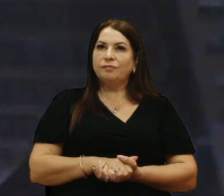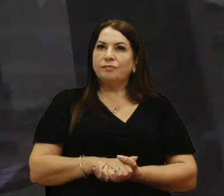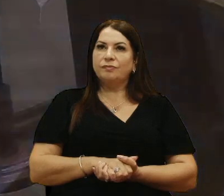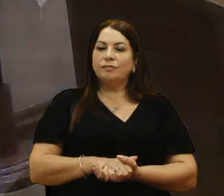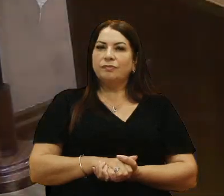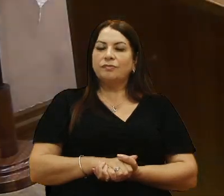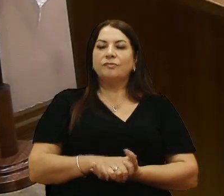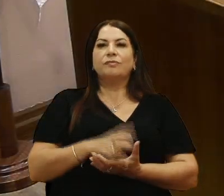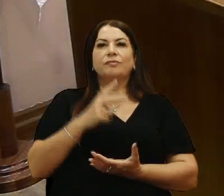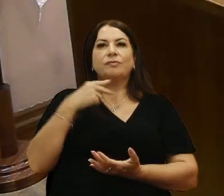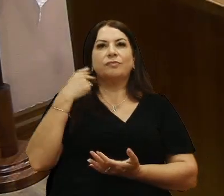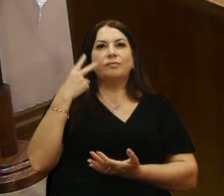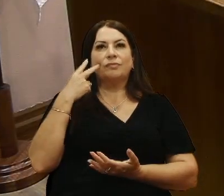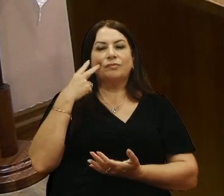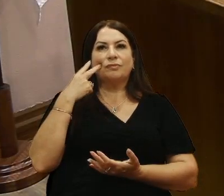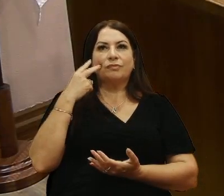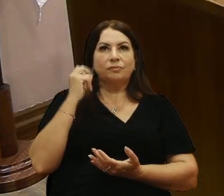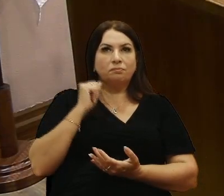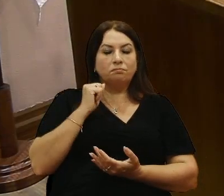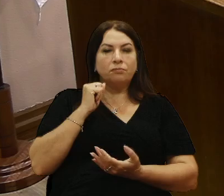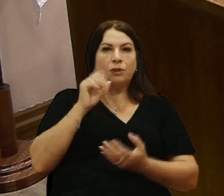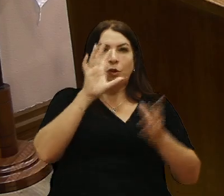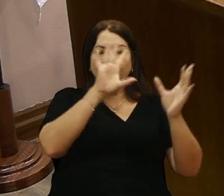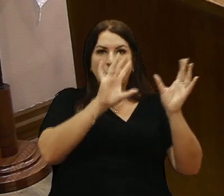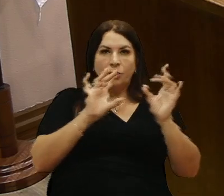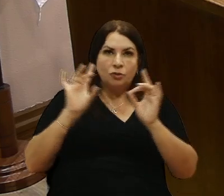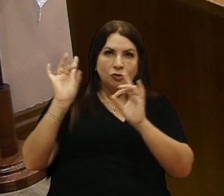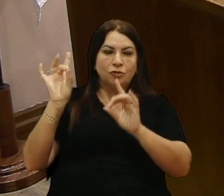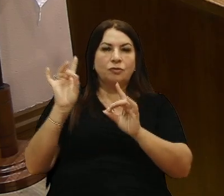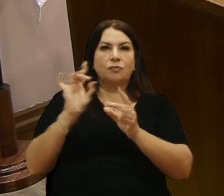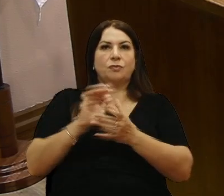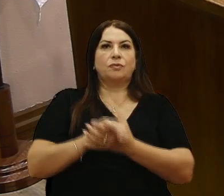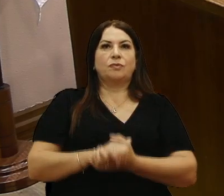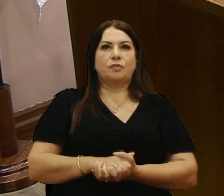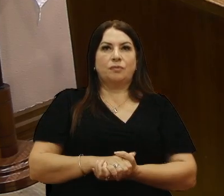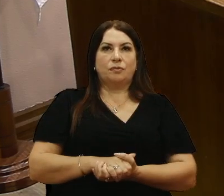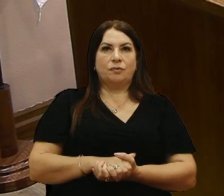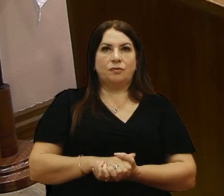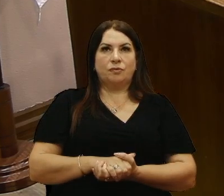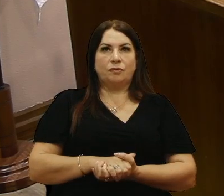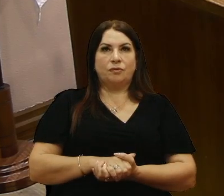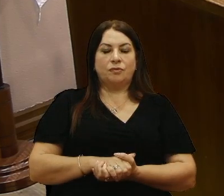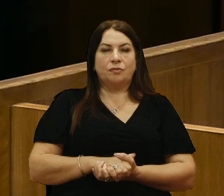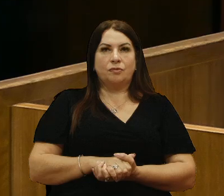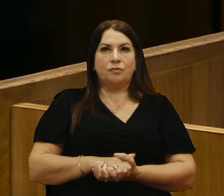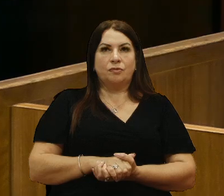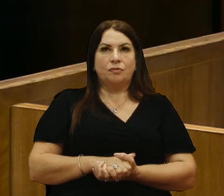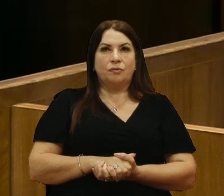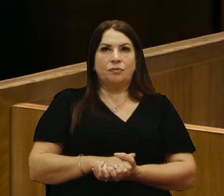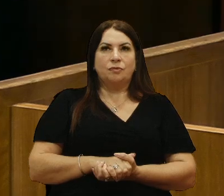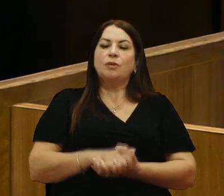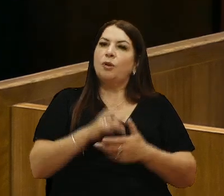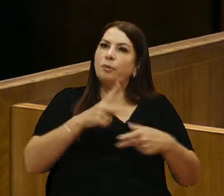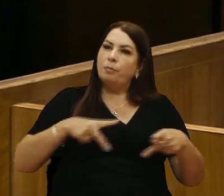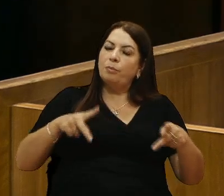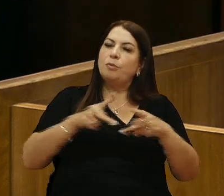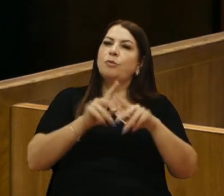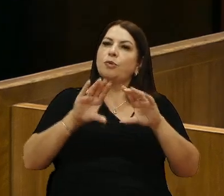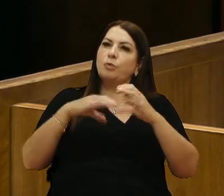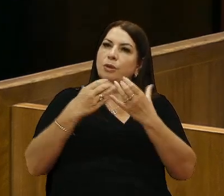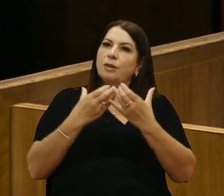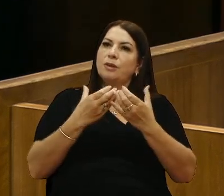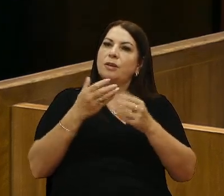Os vereadores que puderem compartilhar, Uma história chamar que nasceu da coragem. o nosso povo, a nossa comunidade